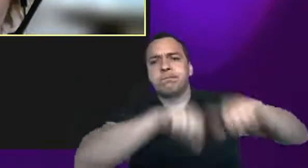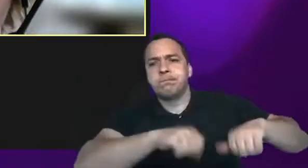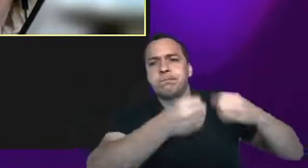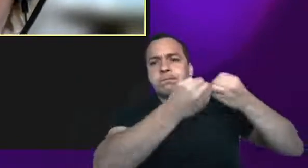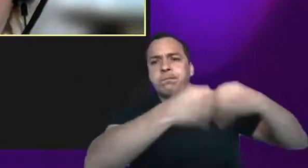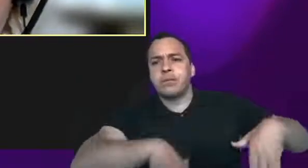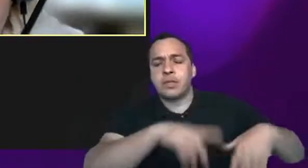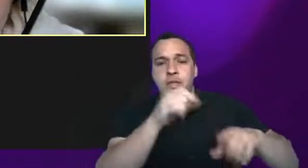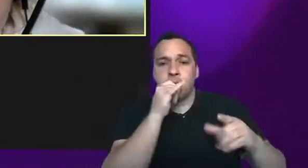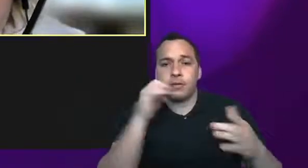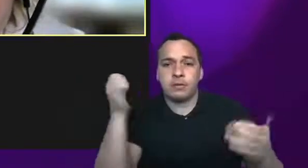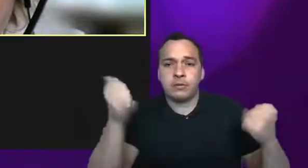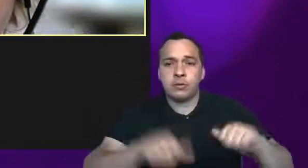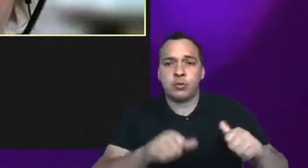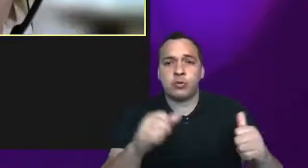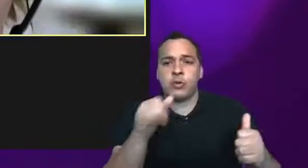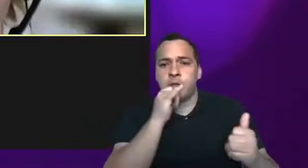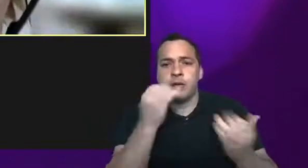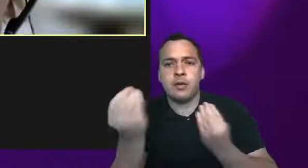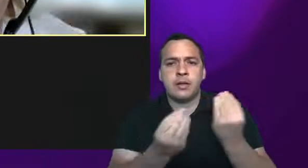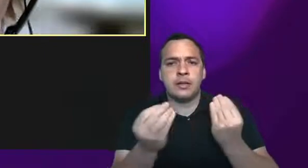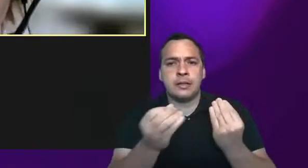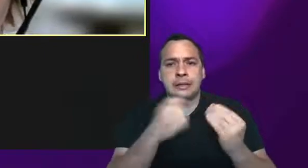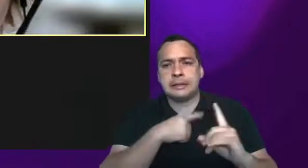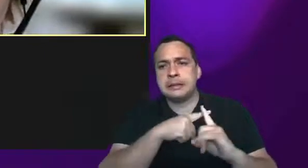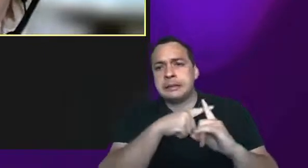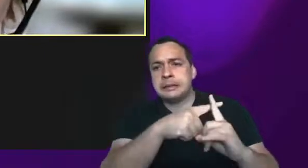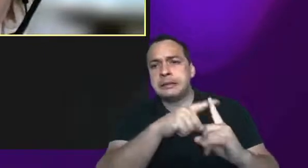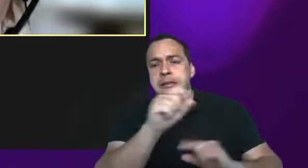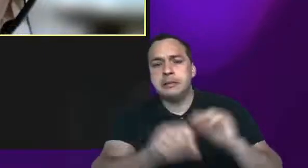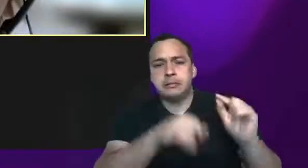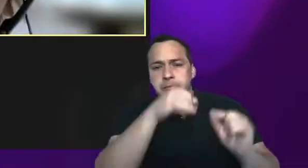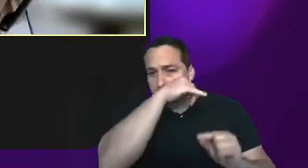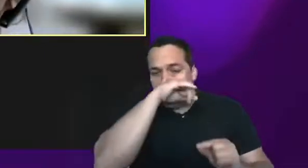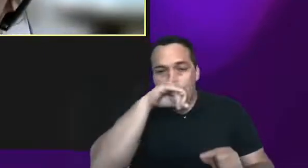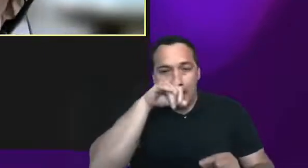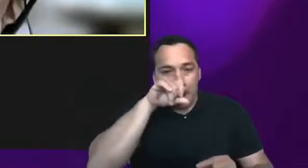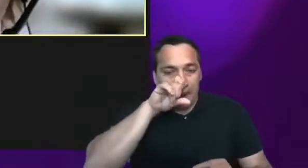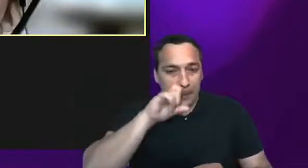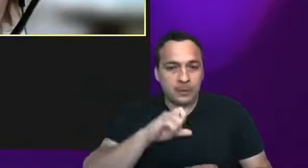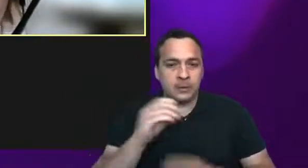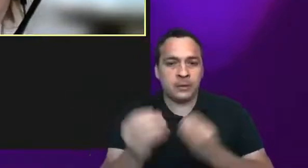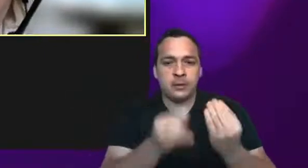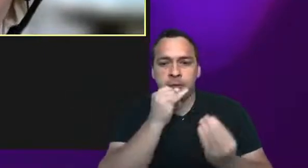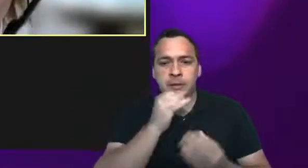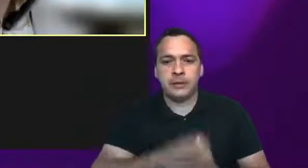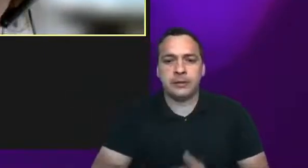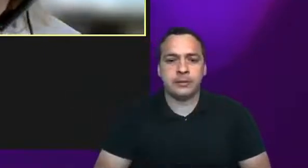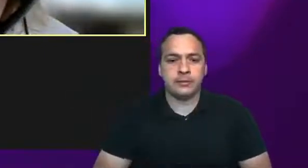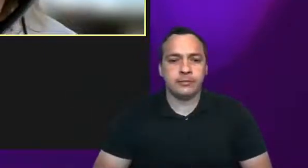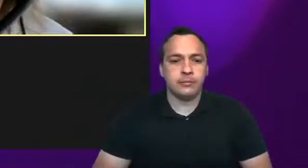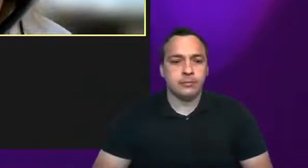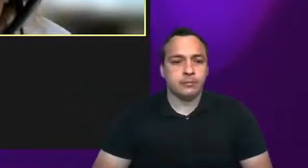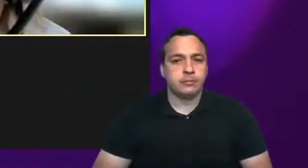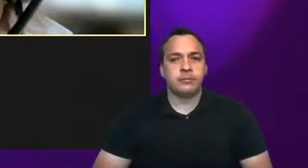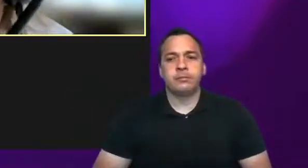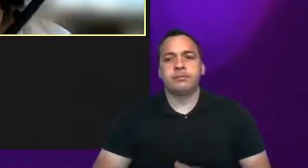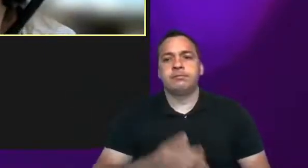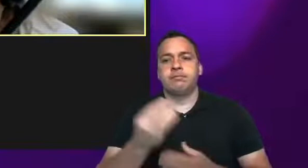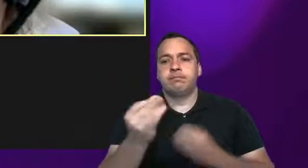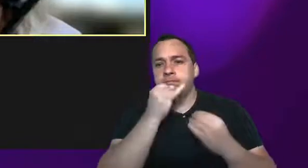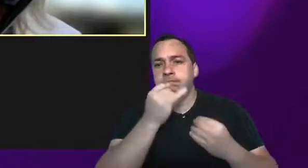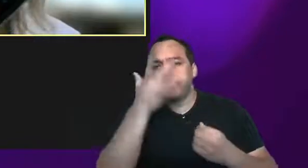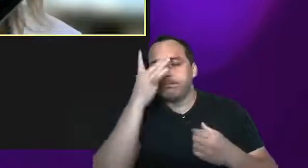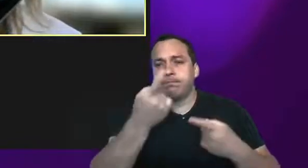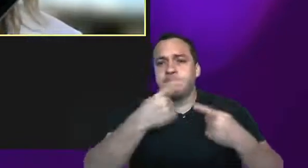aspecto positivo es el hecho que estos pacientes que recaen en el hígado, si se pueden operar, se